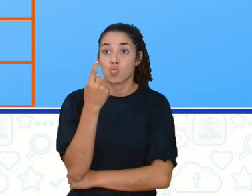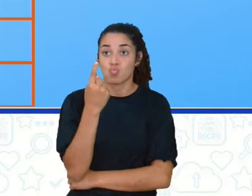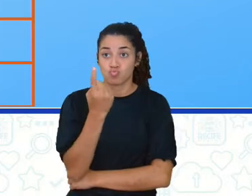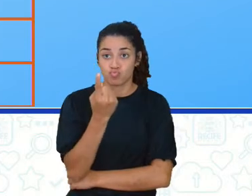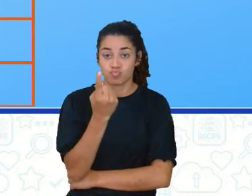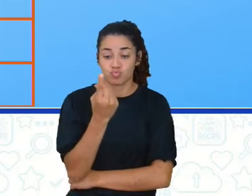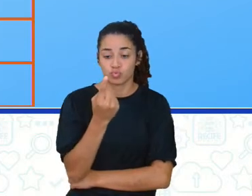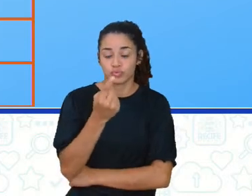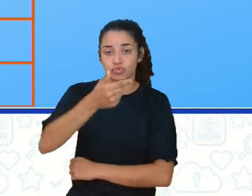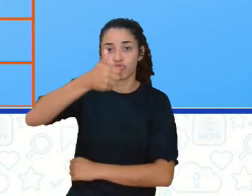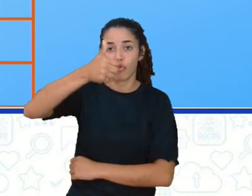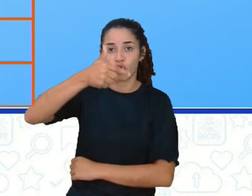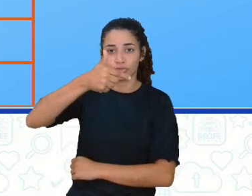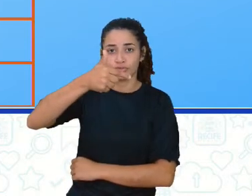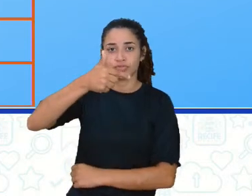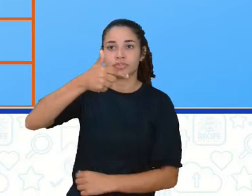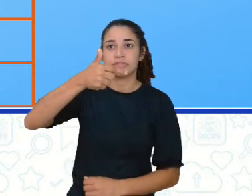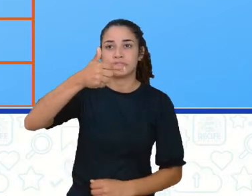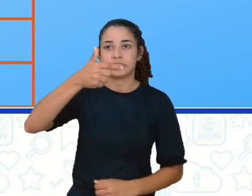2, 3,